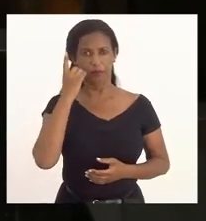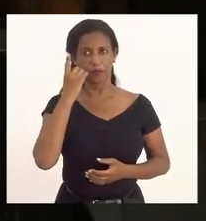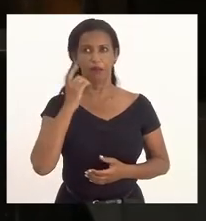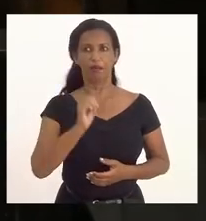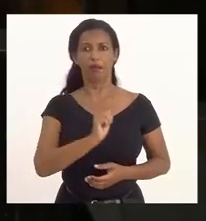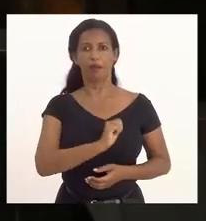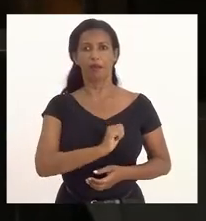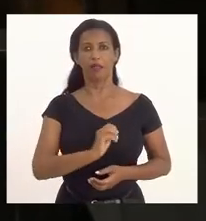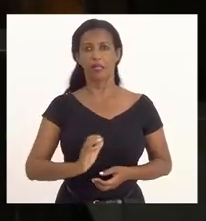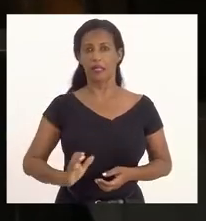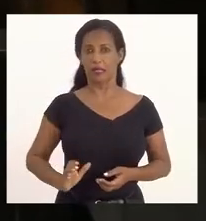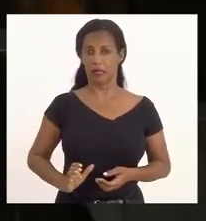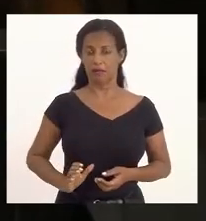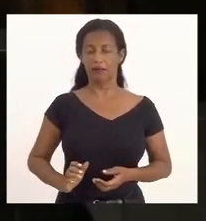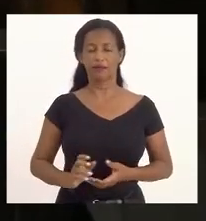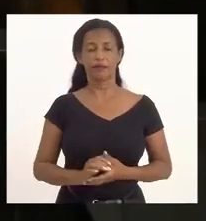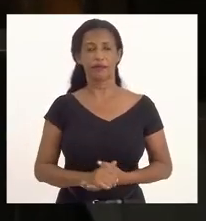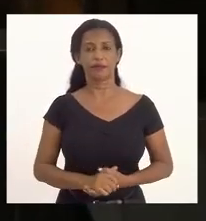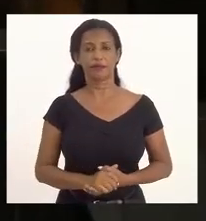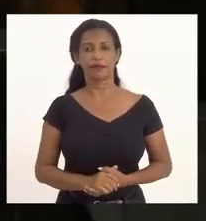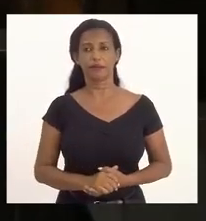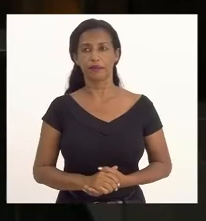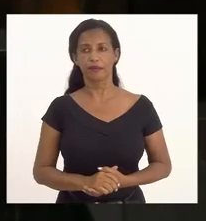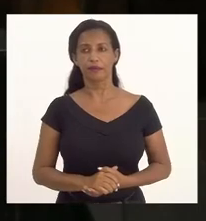André Siciliano